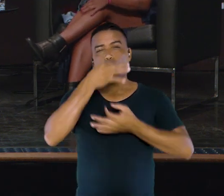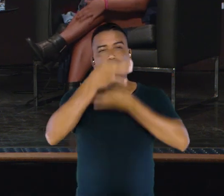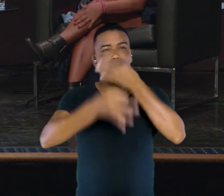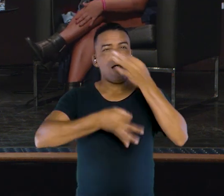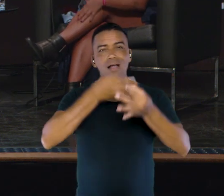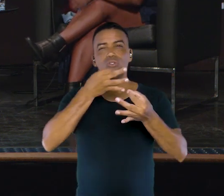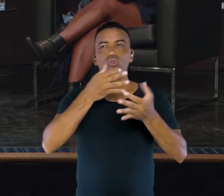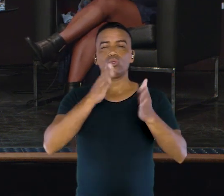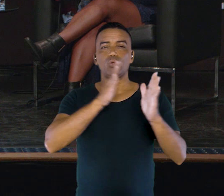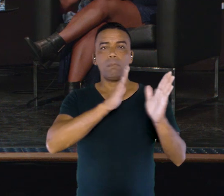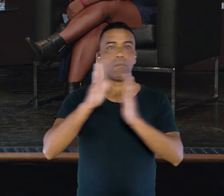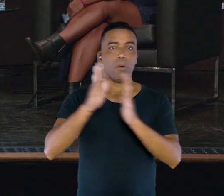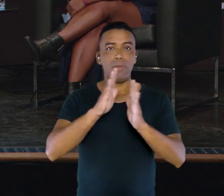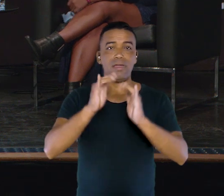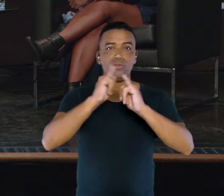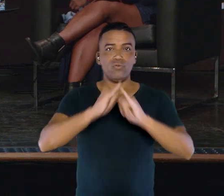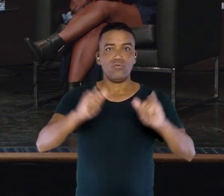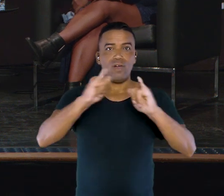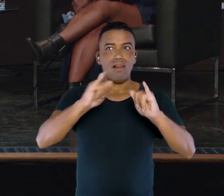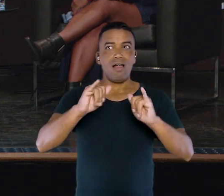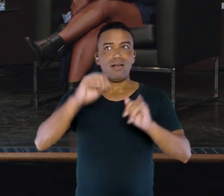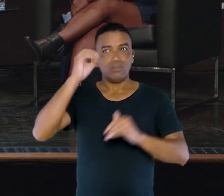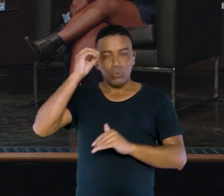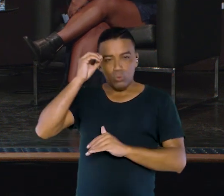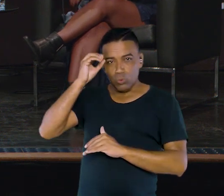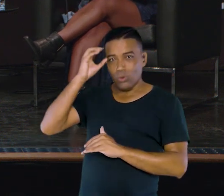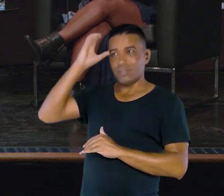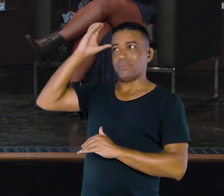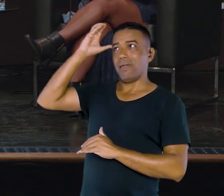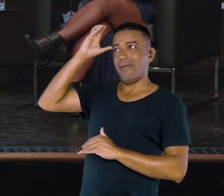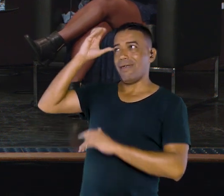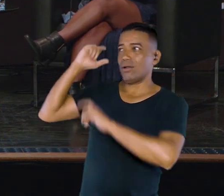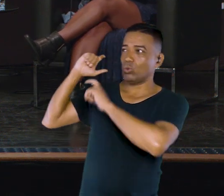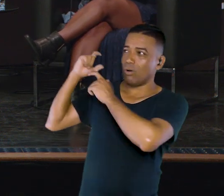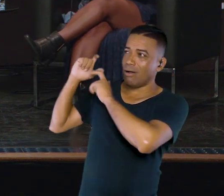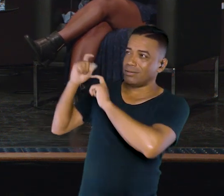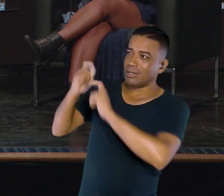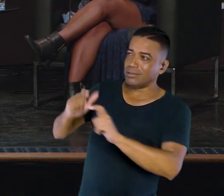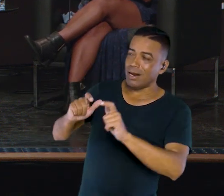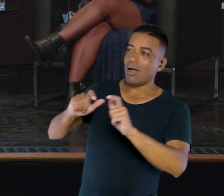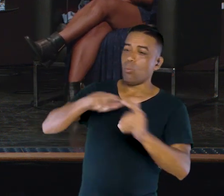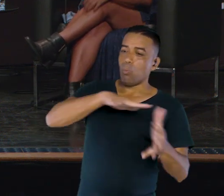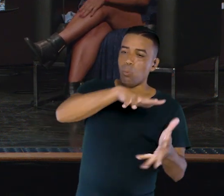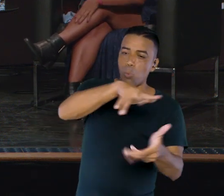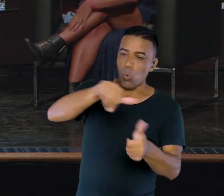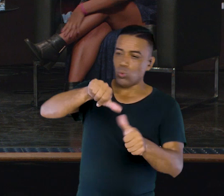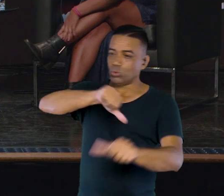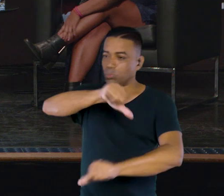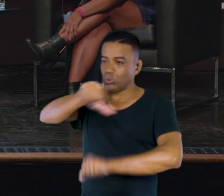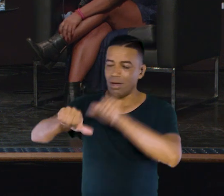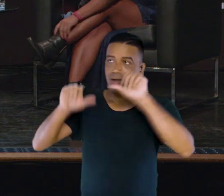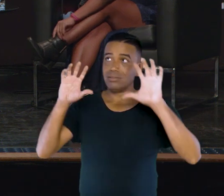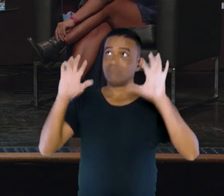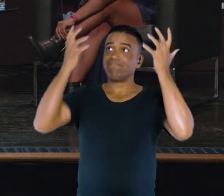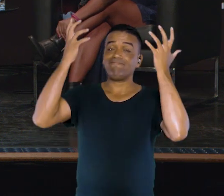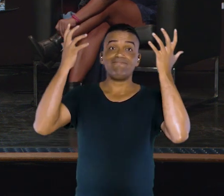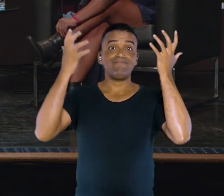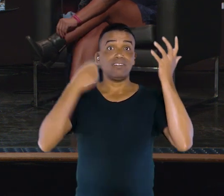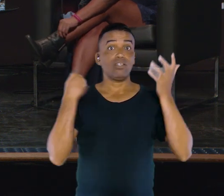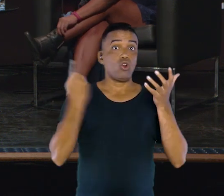Acho que esse momento, falar sobre esse conhecimento ancestral e mudanças climáticas,